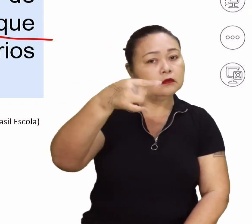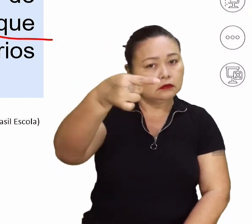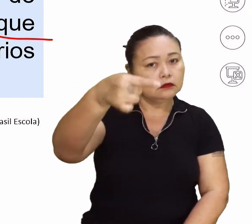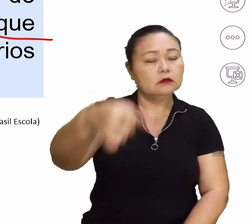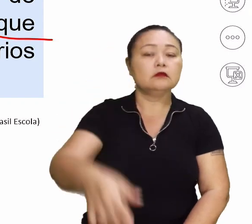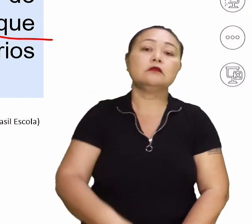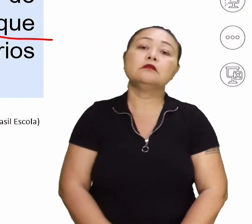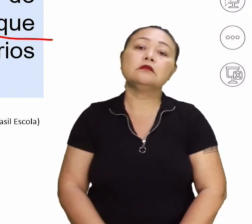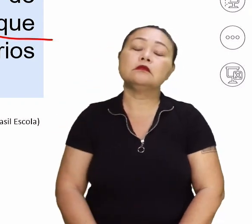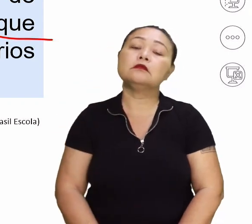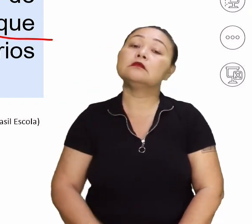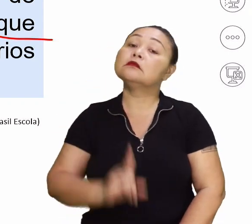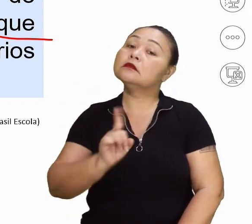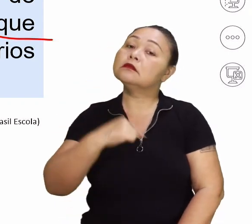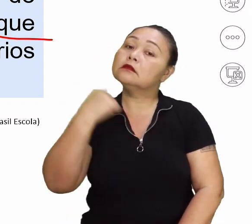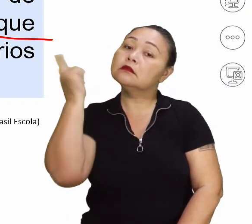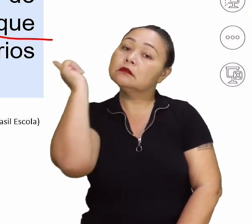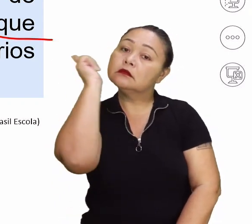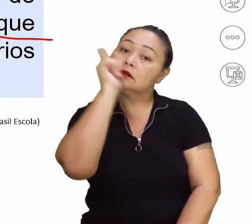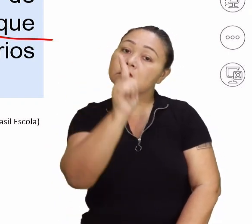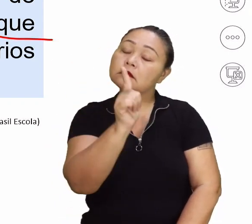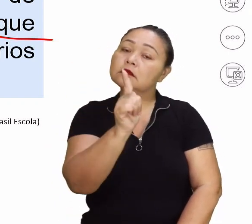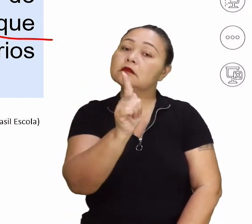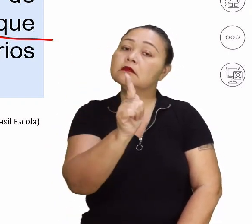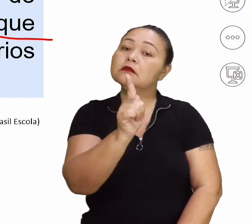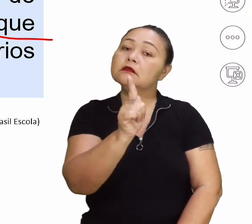correto. Se nós conseguirmos